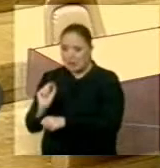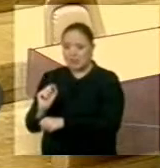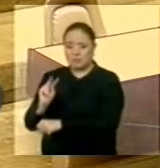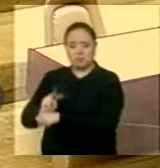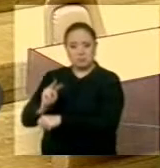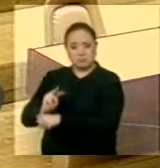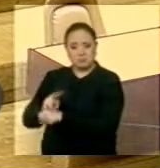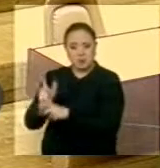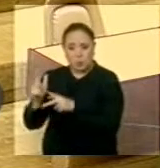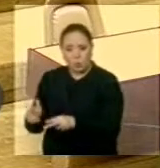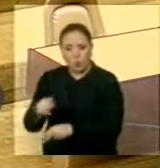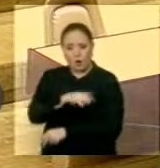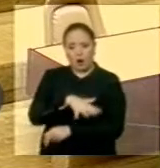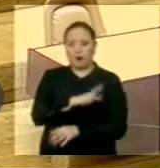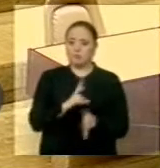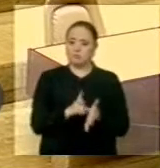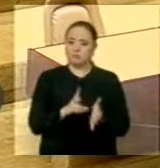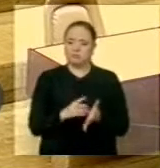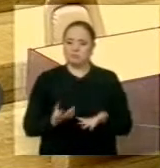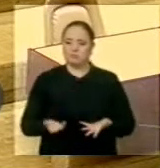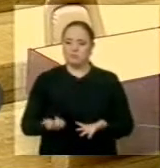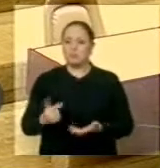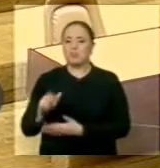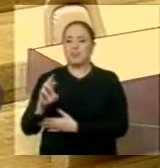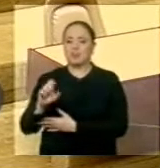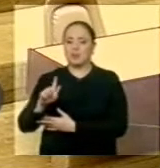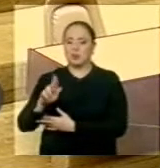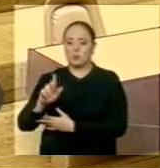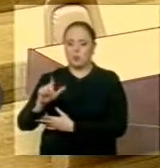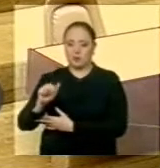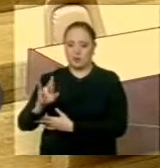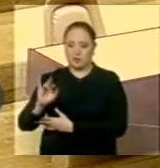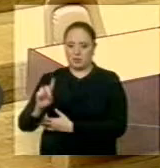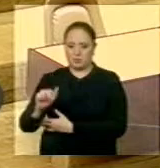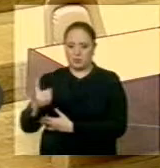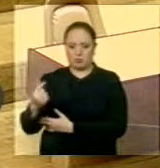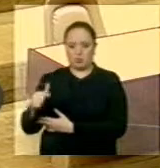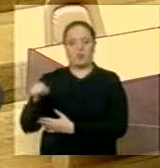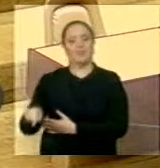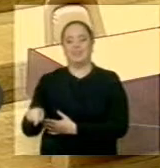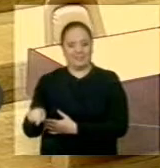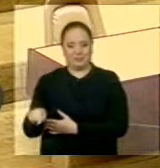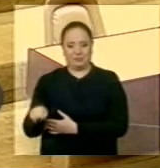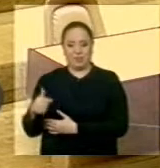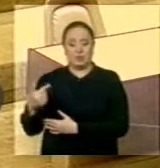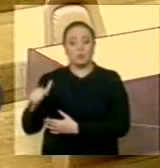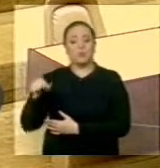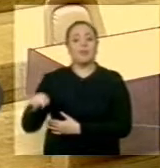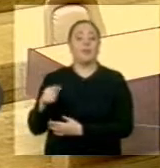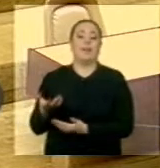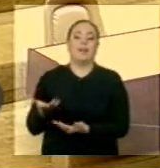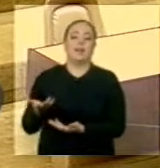ou pudessem ser objeto de algum tipo de regularização nesse programa. Não se tem aqui, de forma alguma,